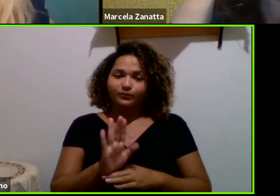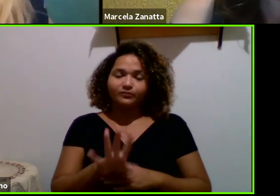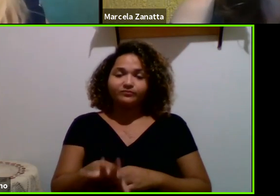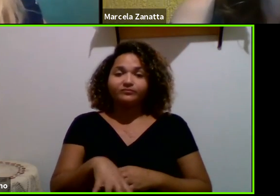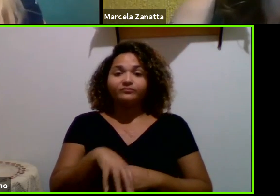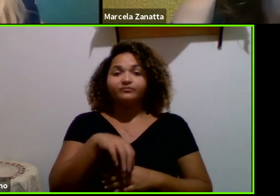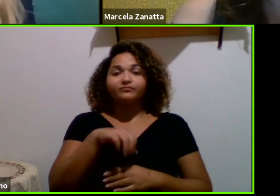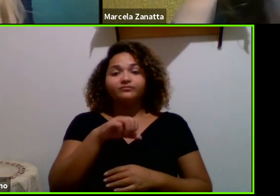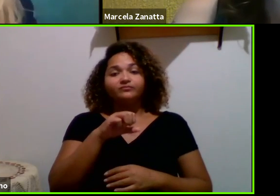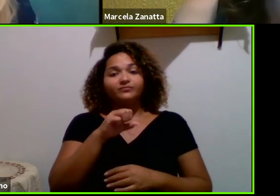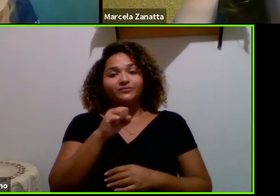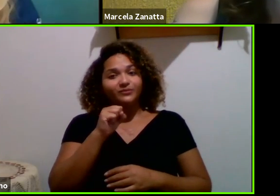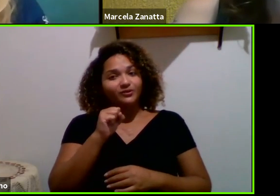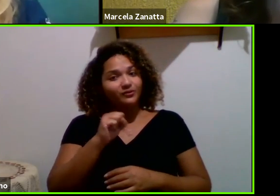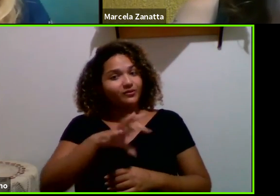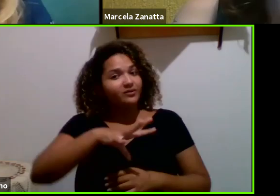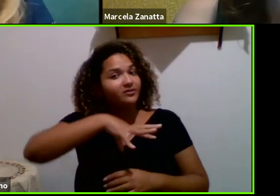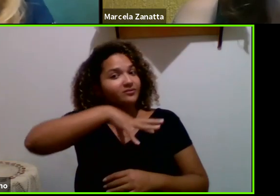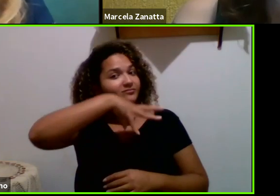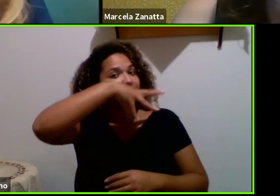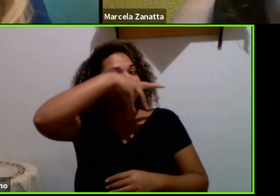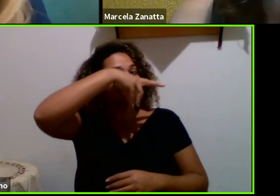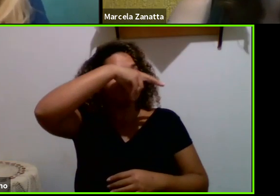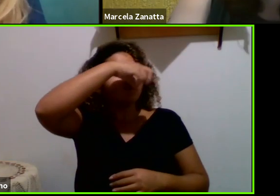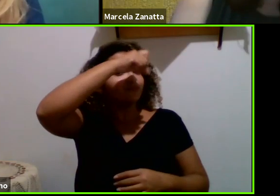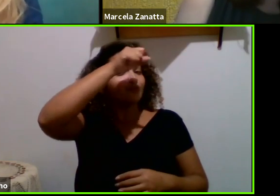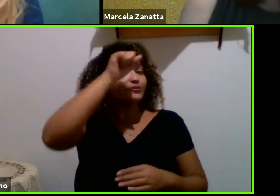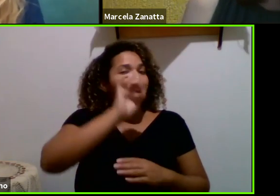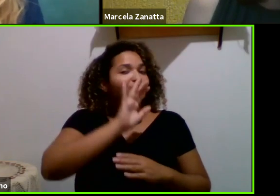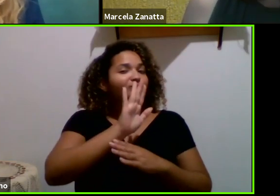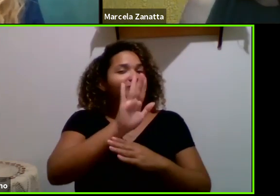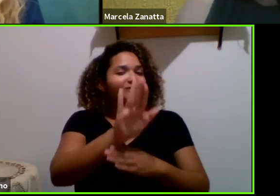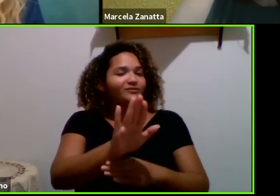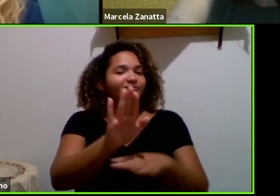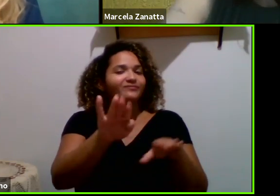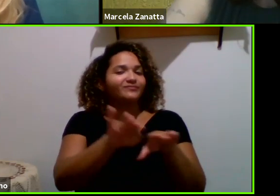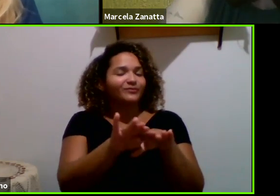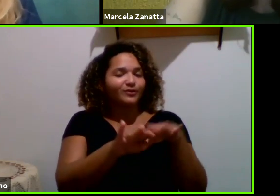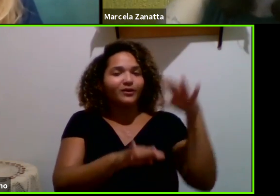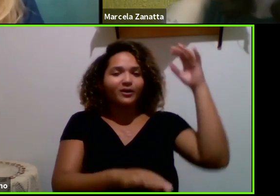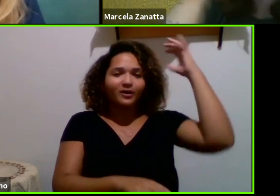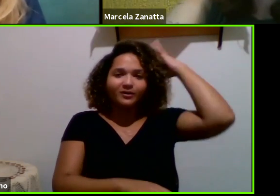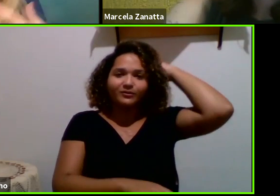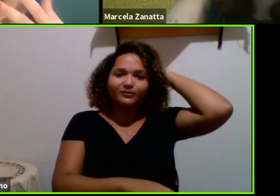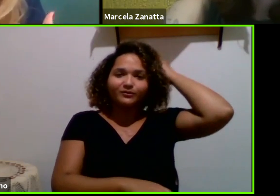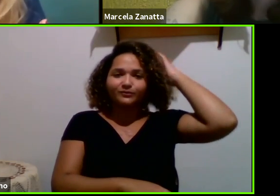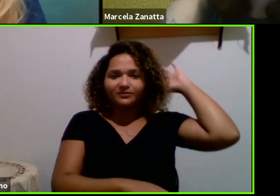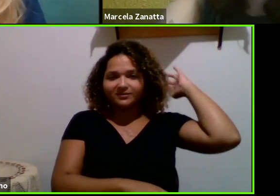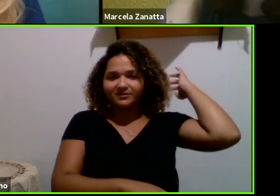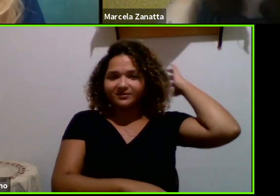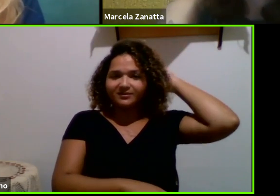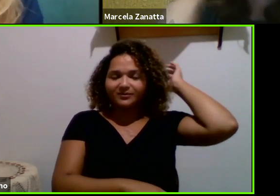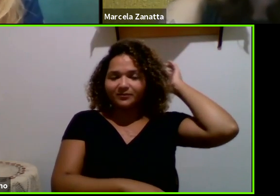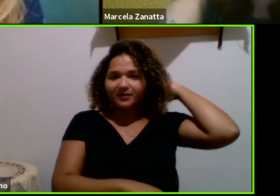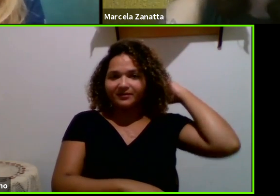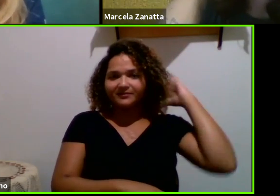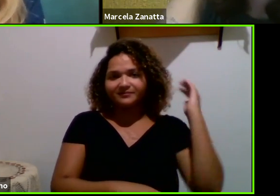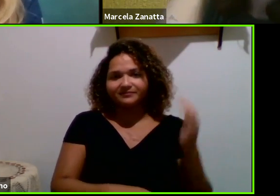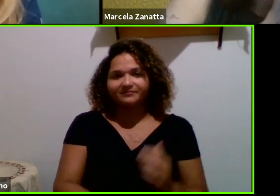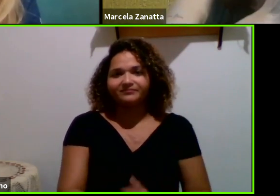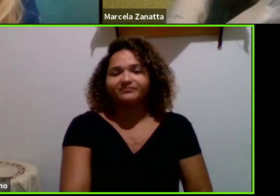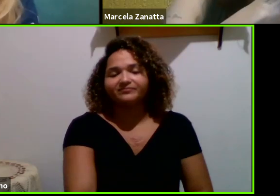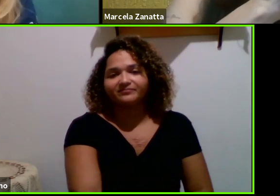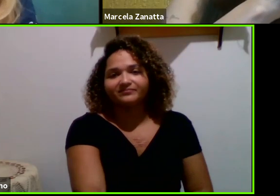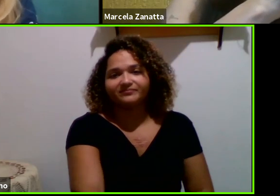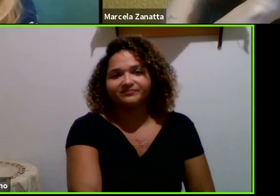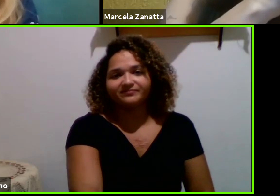também, que nos trouxeram também aqui uma pergunta, se poderia ter utilizado o aroma nesse primeiro período clínico do